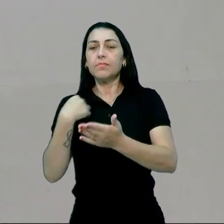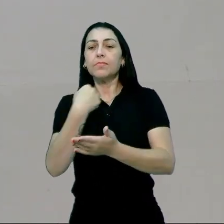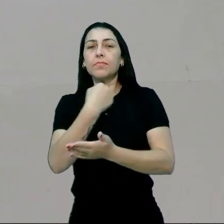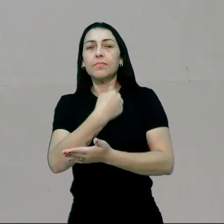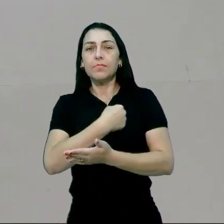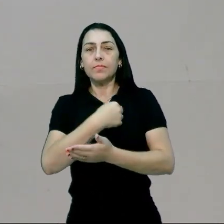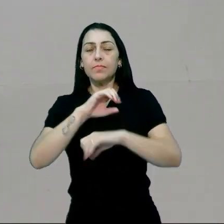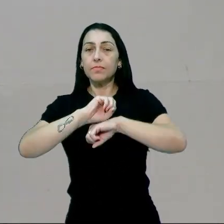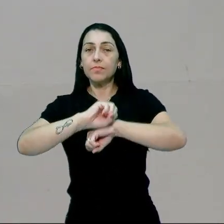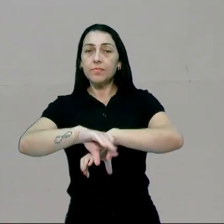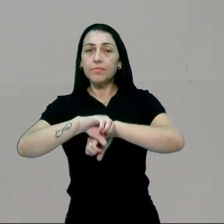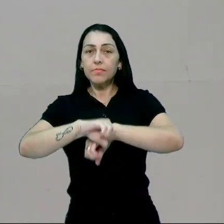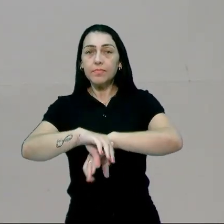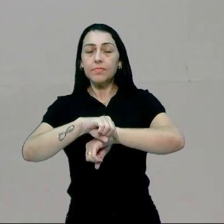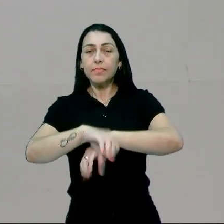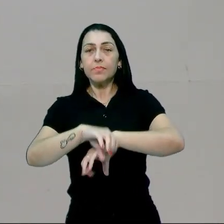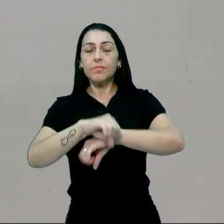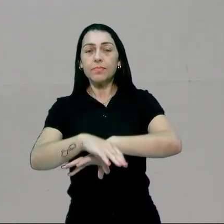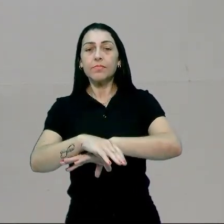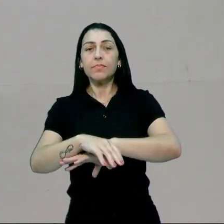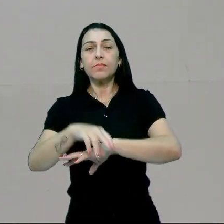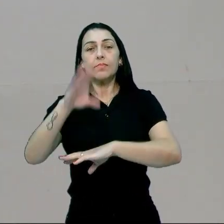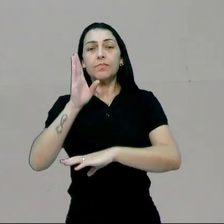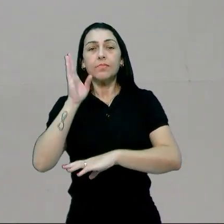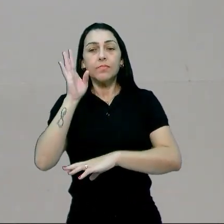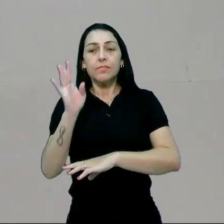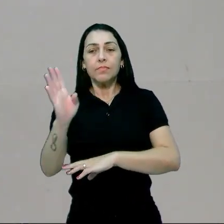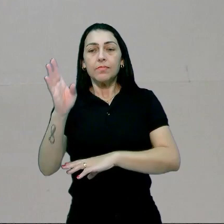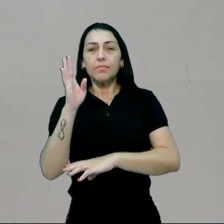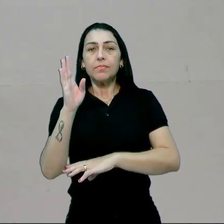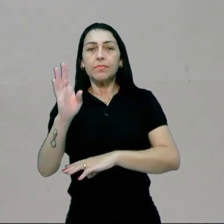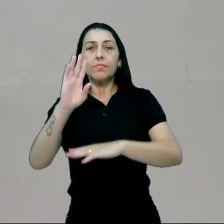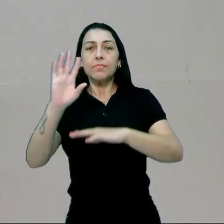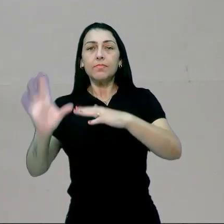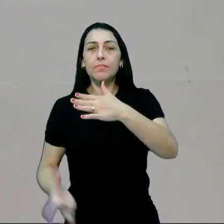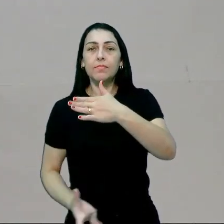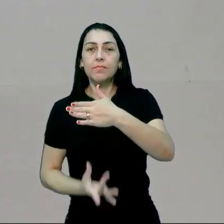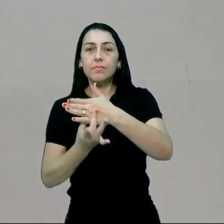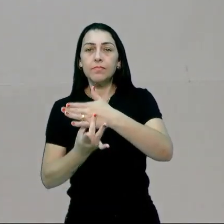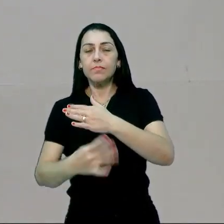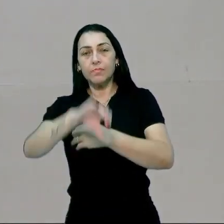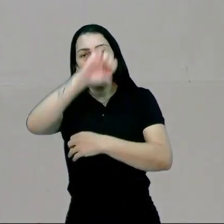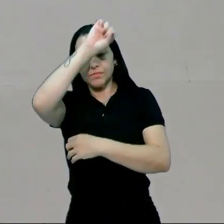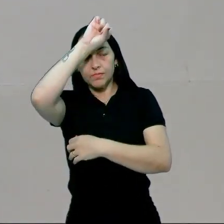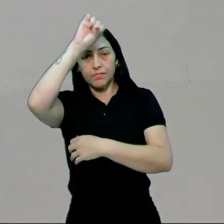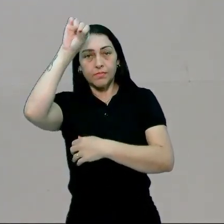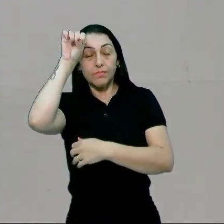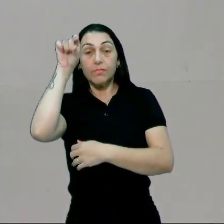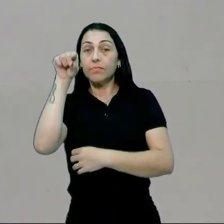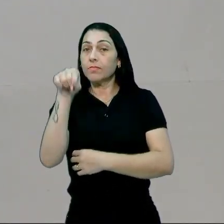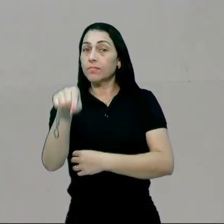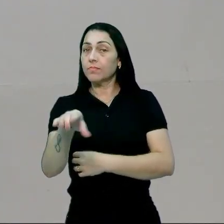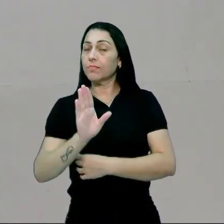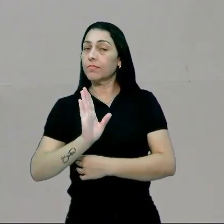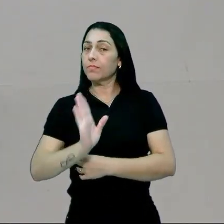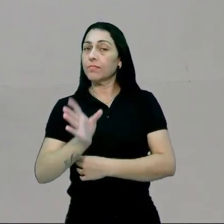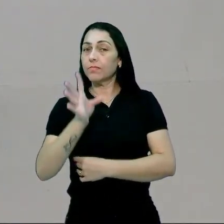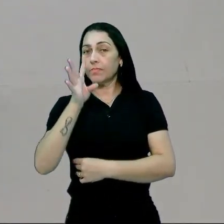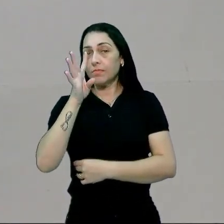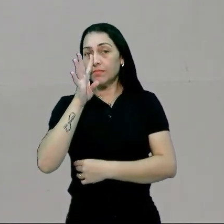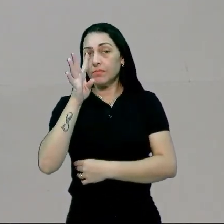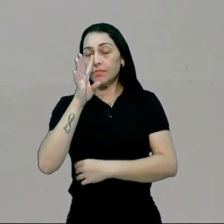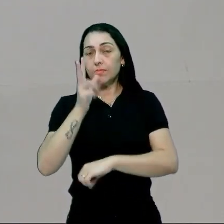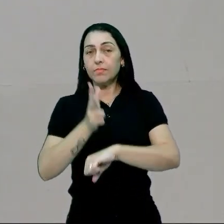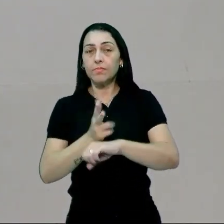estamos tratando a respeito das teorias clássicas em sociologia. Você que já assistiu